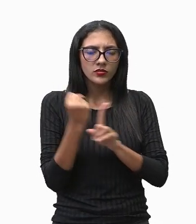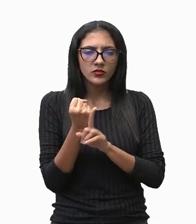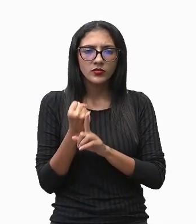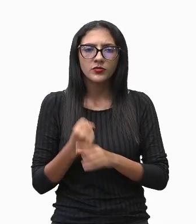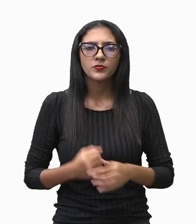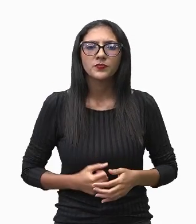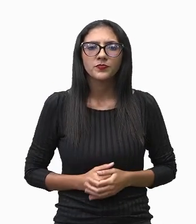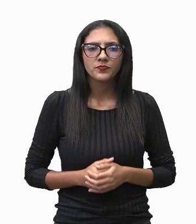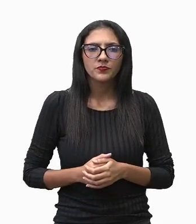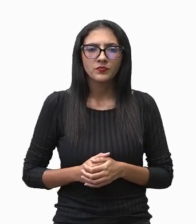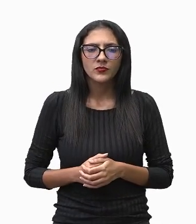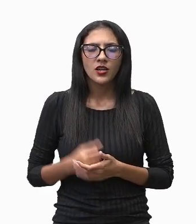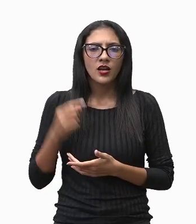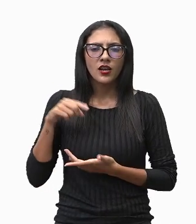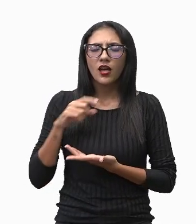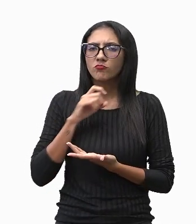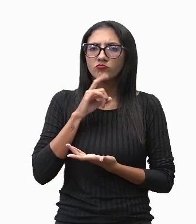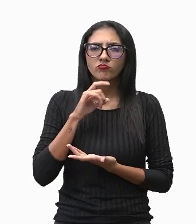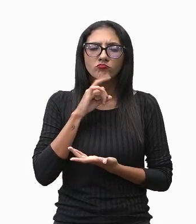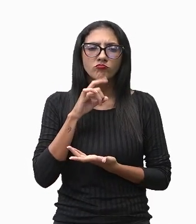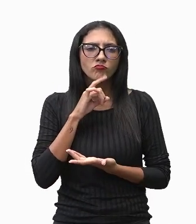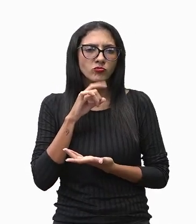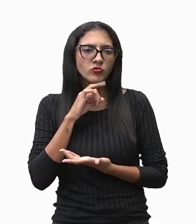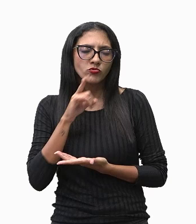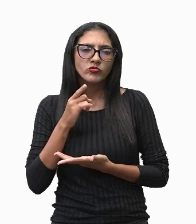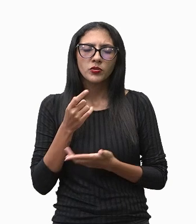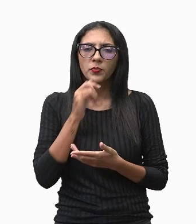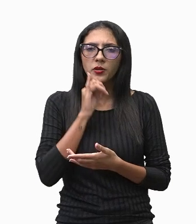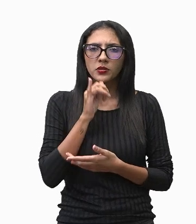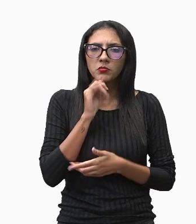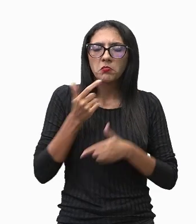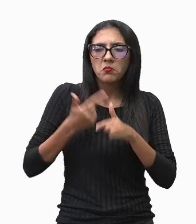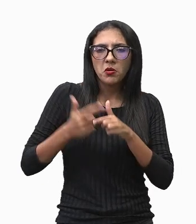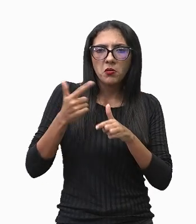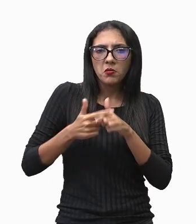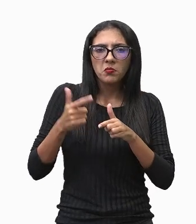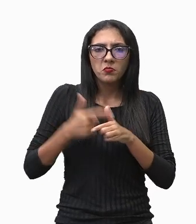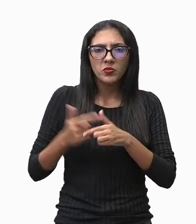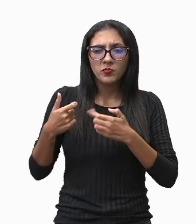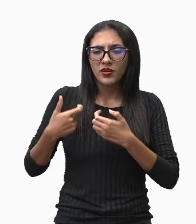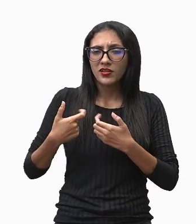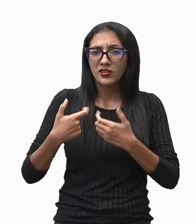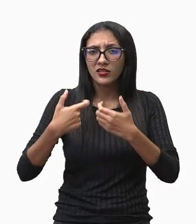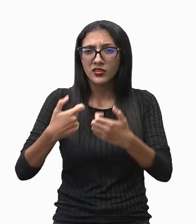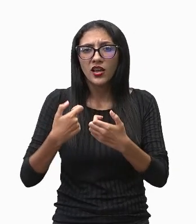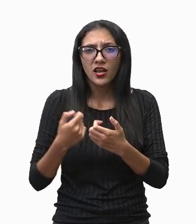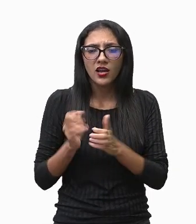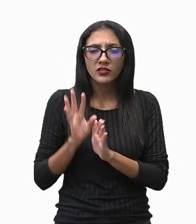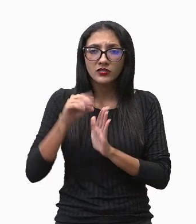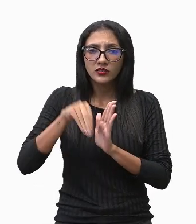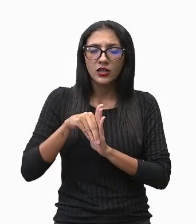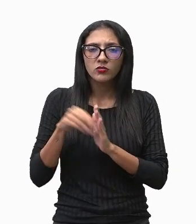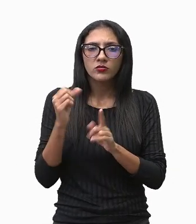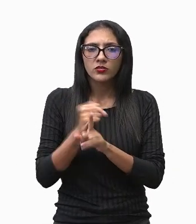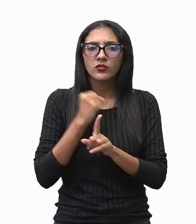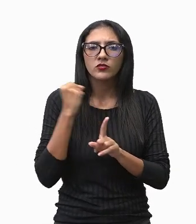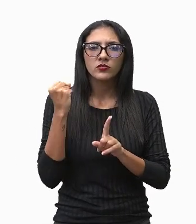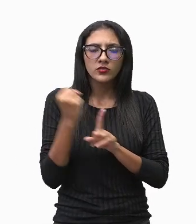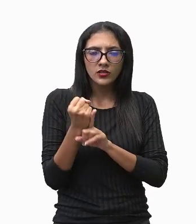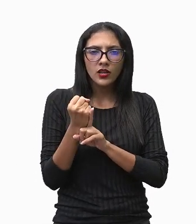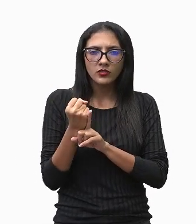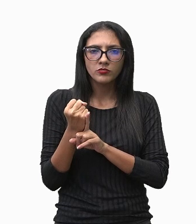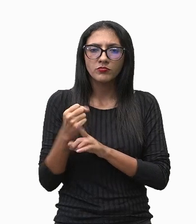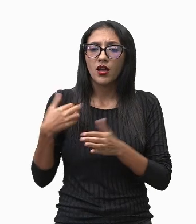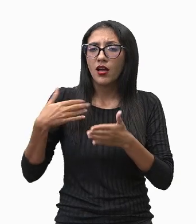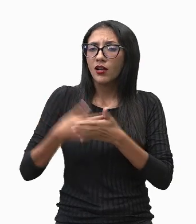no Iraque não se conseguiu impedir que ocorresse uma guerra civil como ocorre até nos